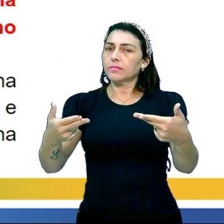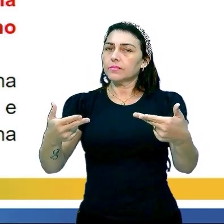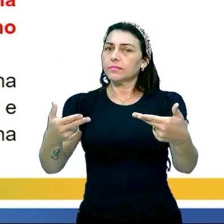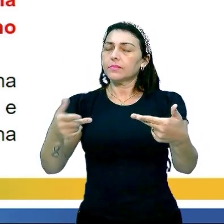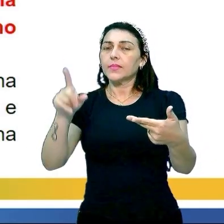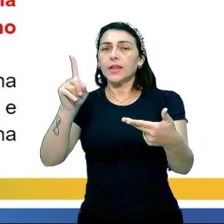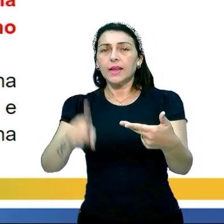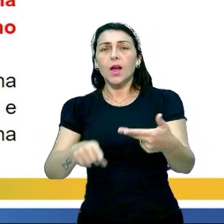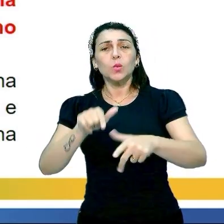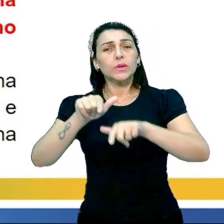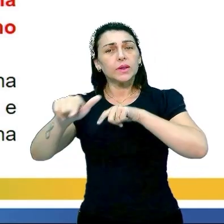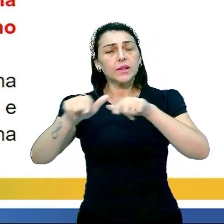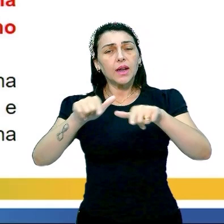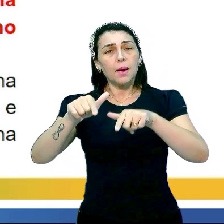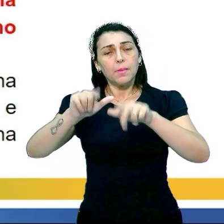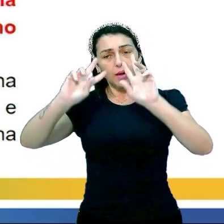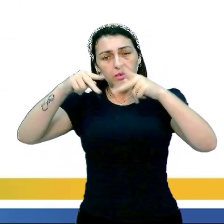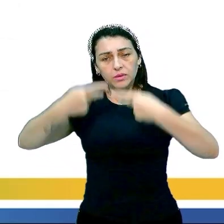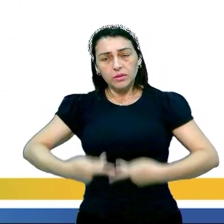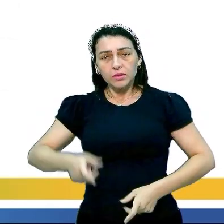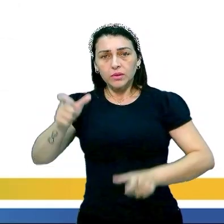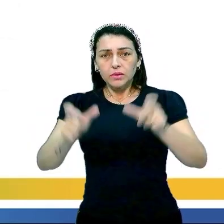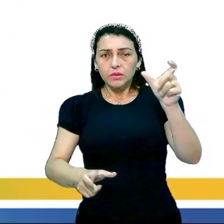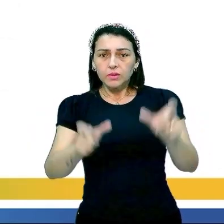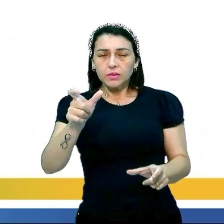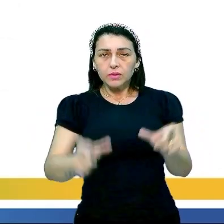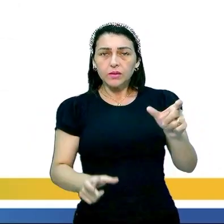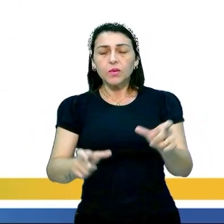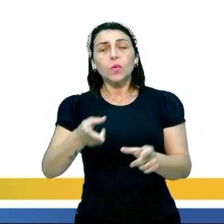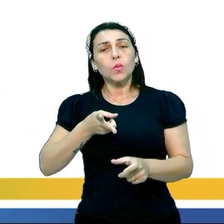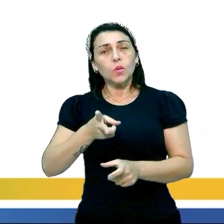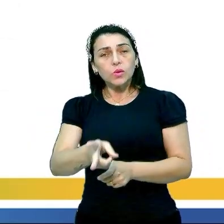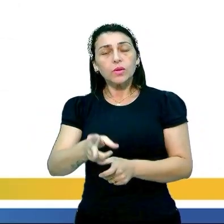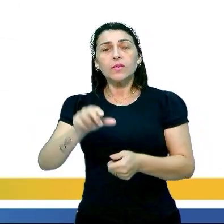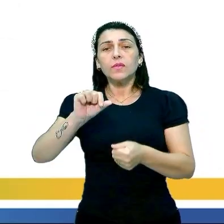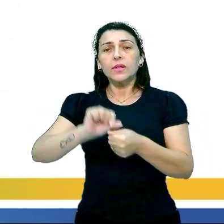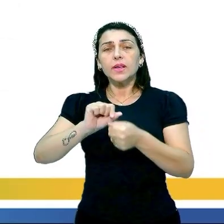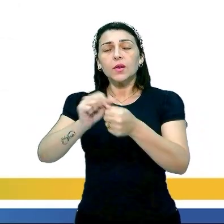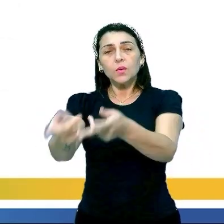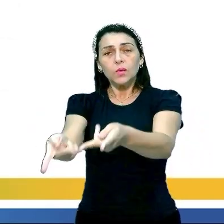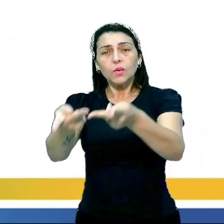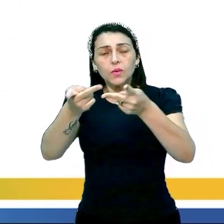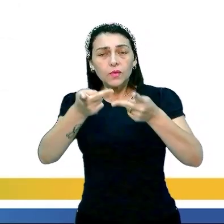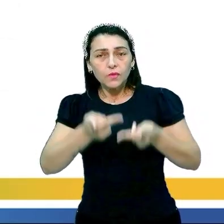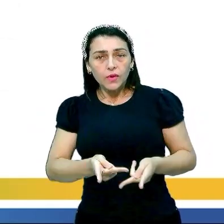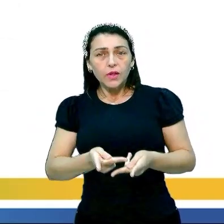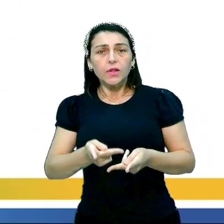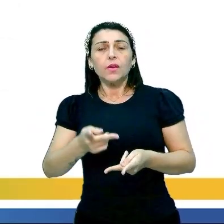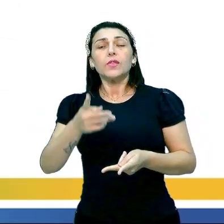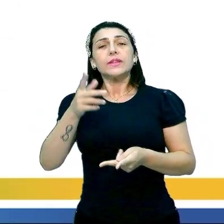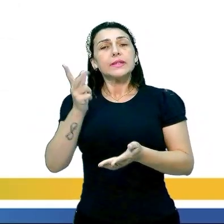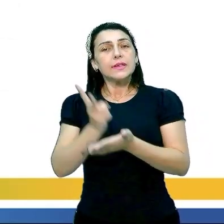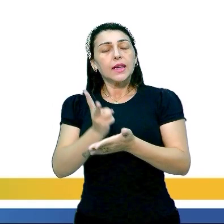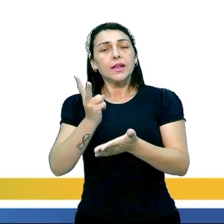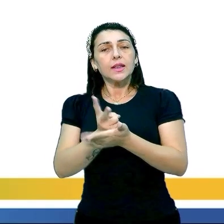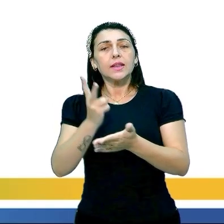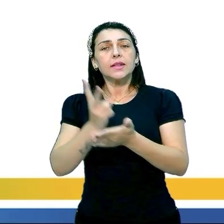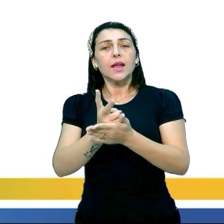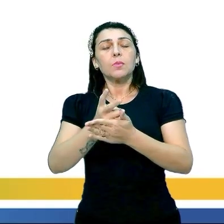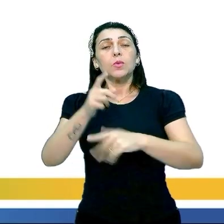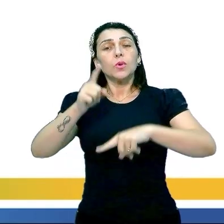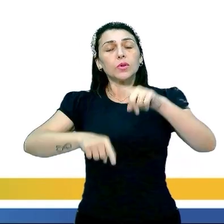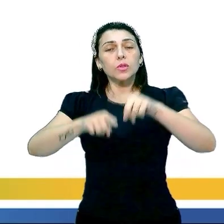mercadoria, é o trabalho humano. Então, eu continuo fazendo o convite que recorra sempre ao